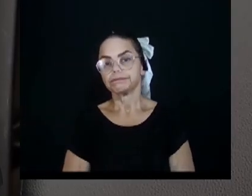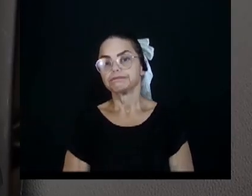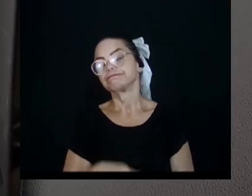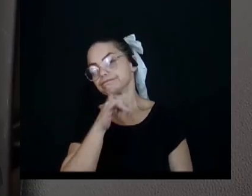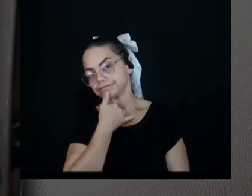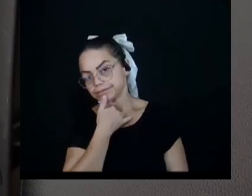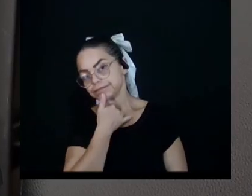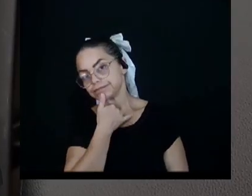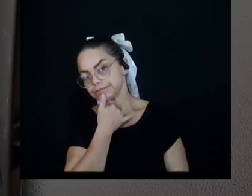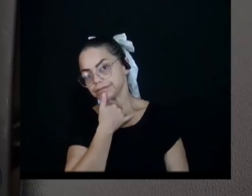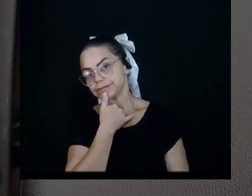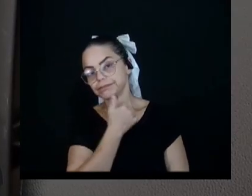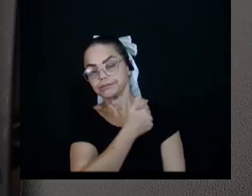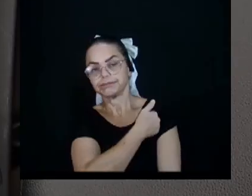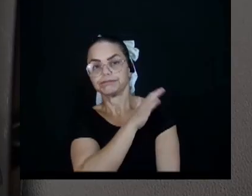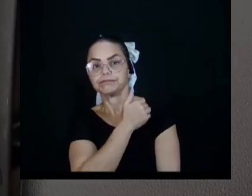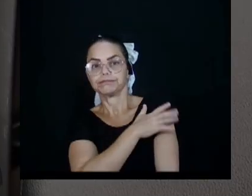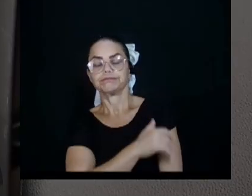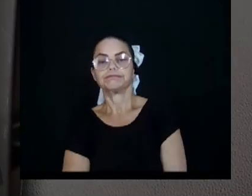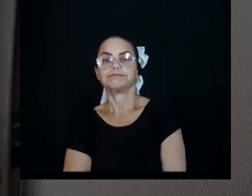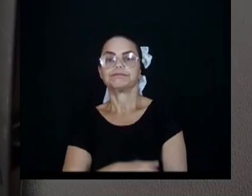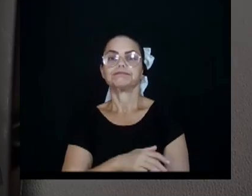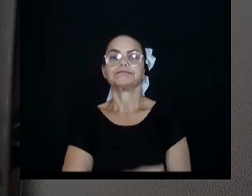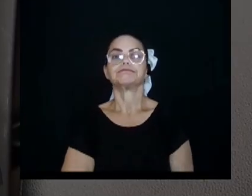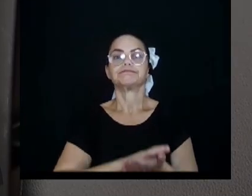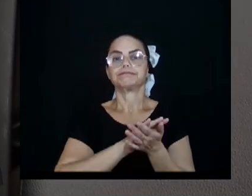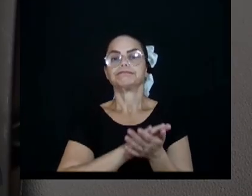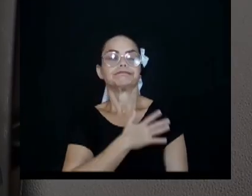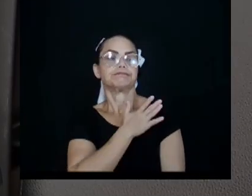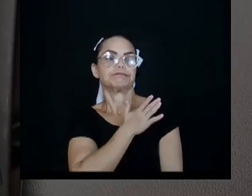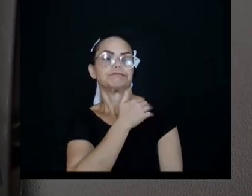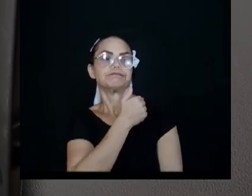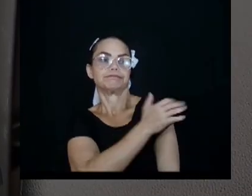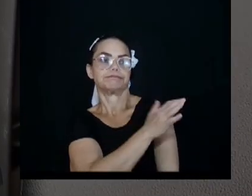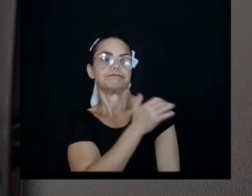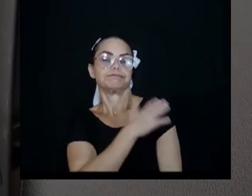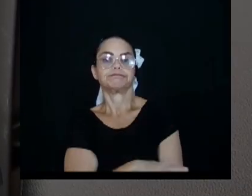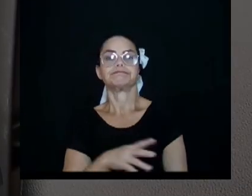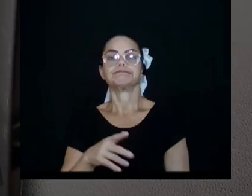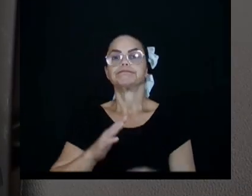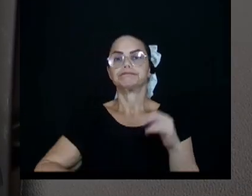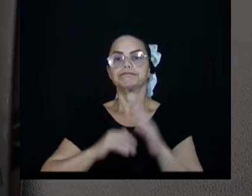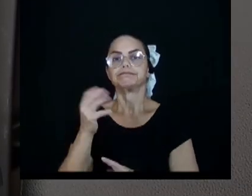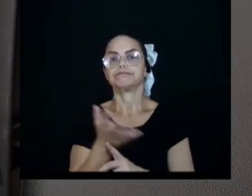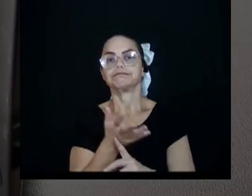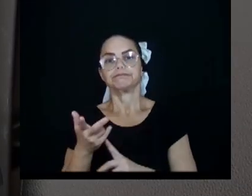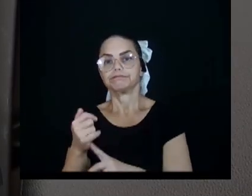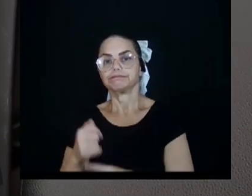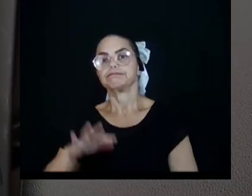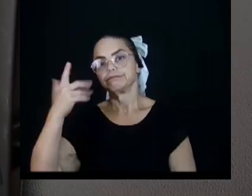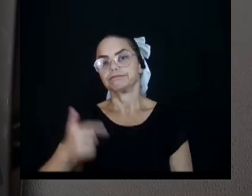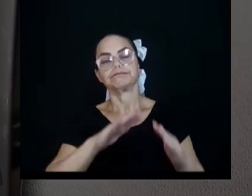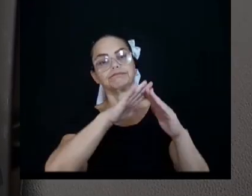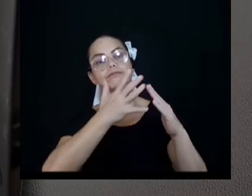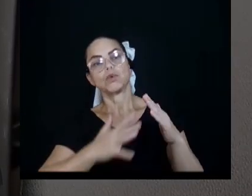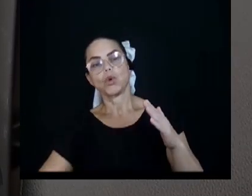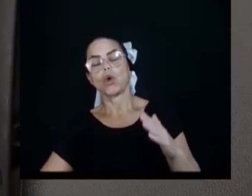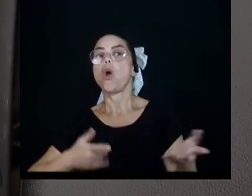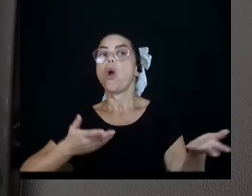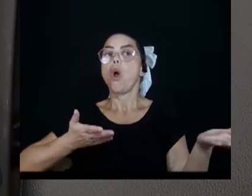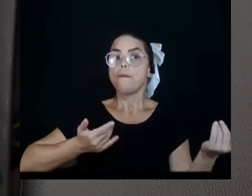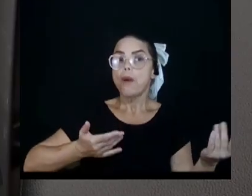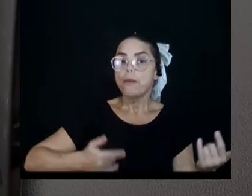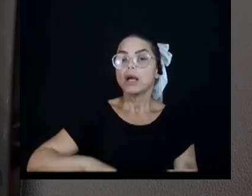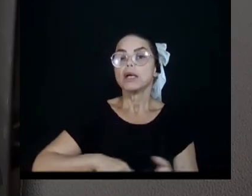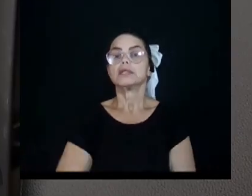discriminação, preconceito, exatamente por ser uma arte que é realizada por jovens, por gente vinda